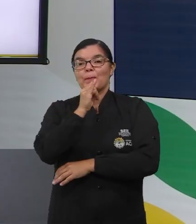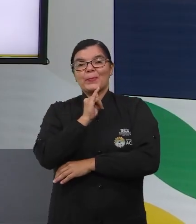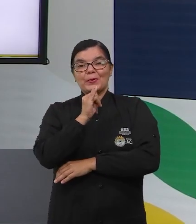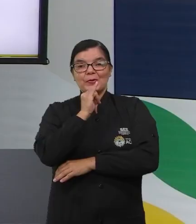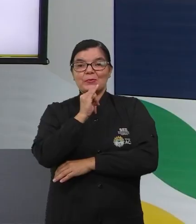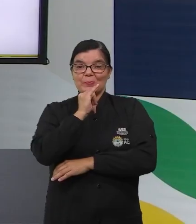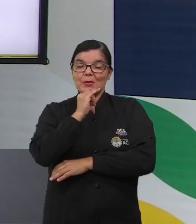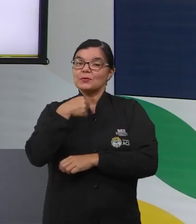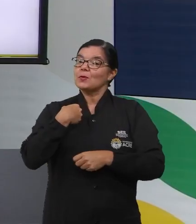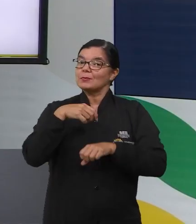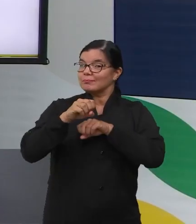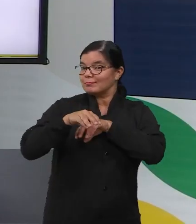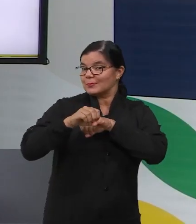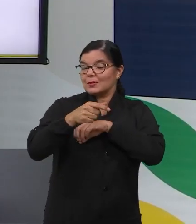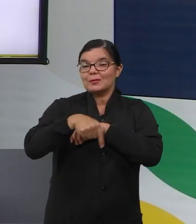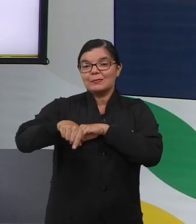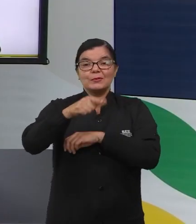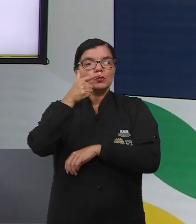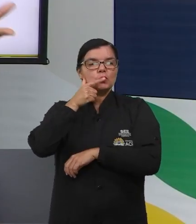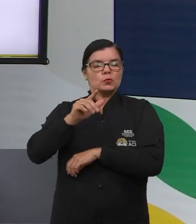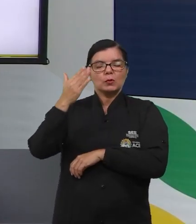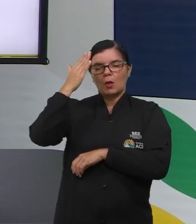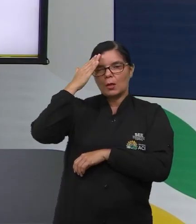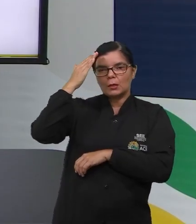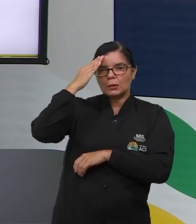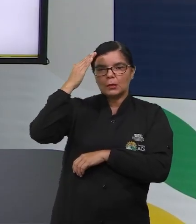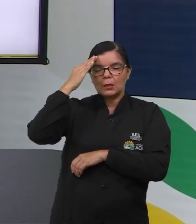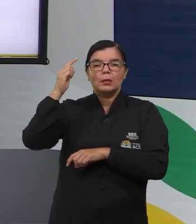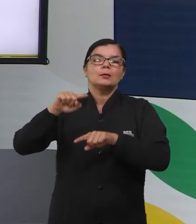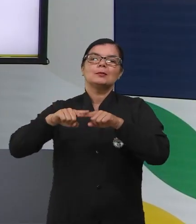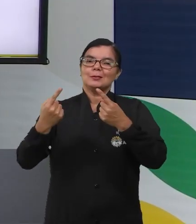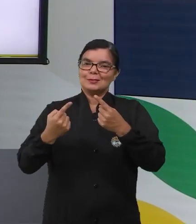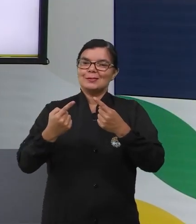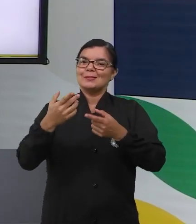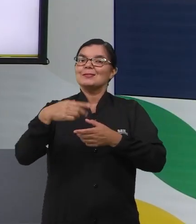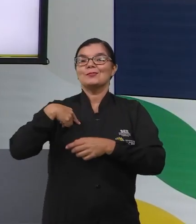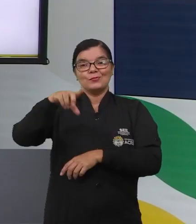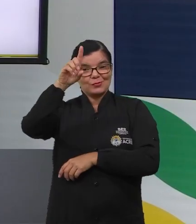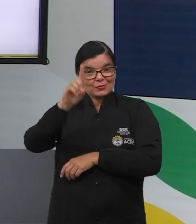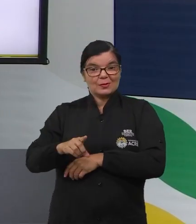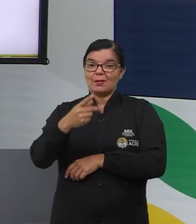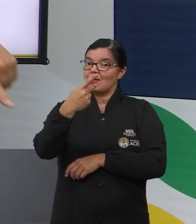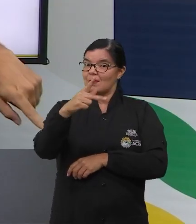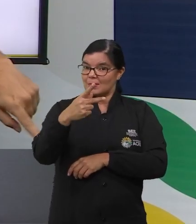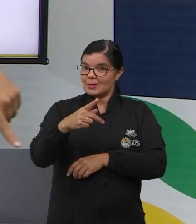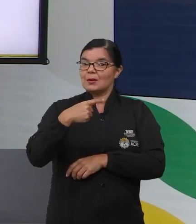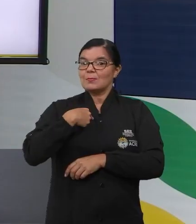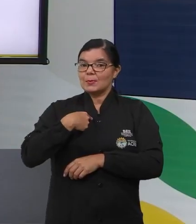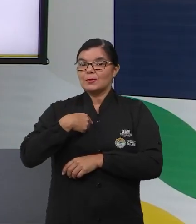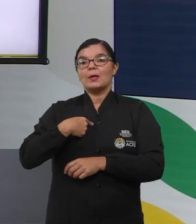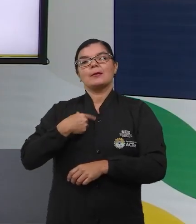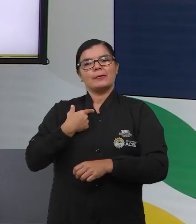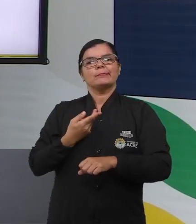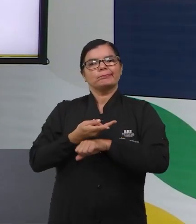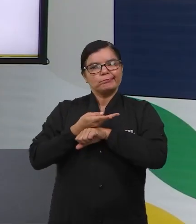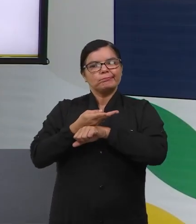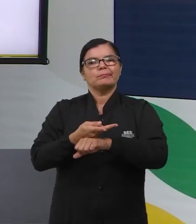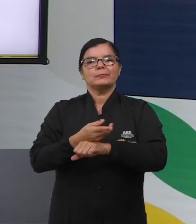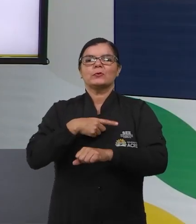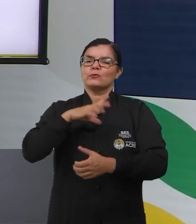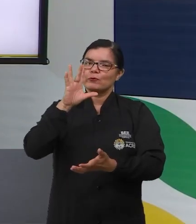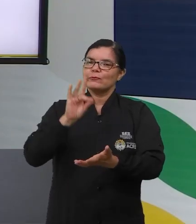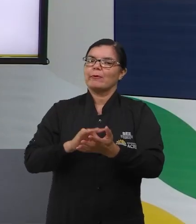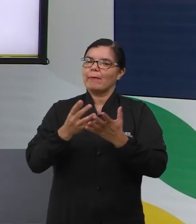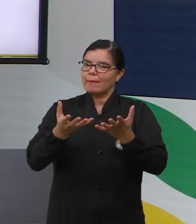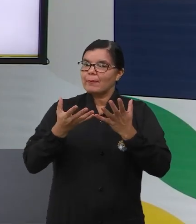sendo um instrumento para que você consiga ouvir, entender e tipo, eu tenho direitos, e se eu tenho direitos, eu vou correr atrás deles. E é nesse sentido que a